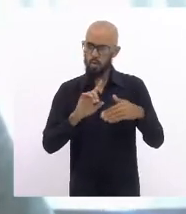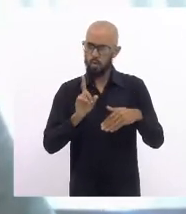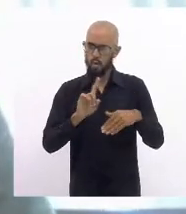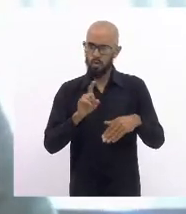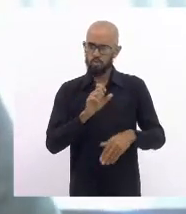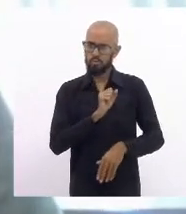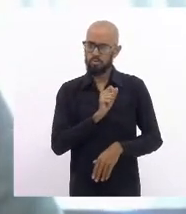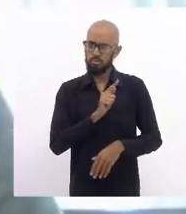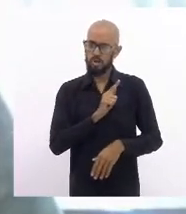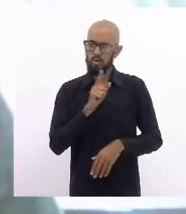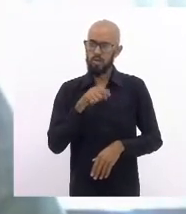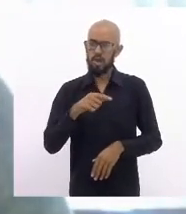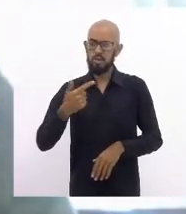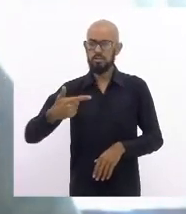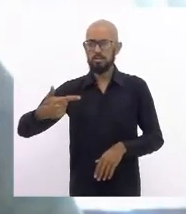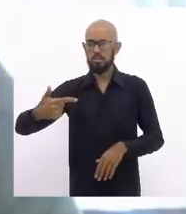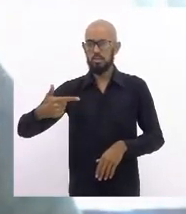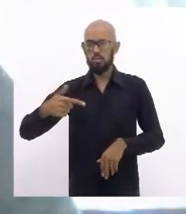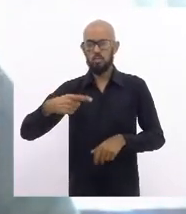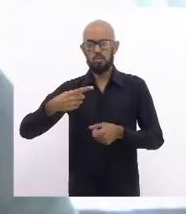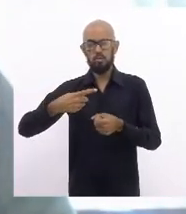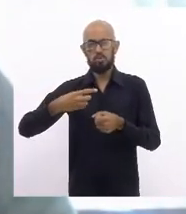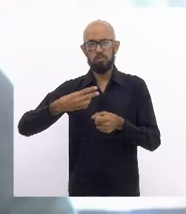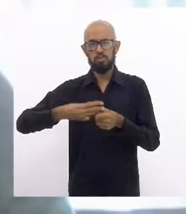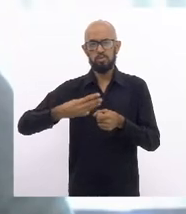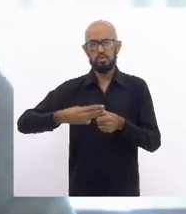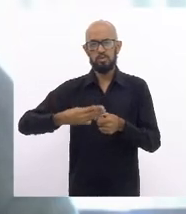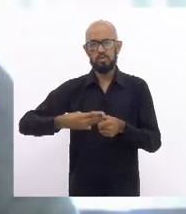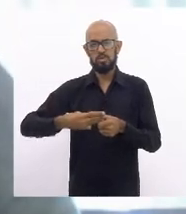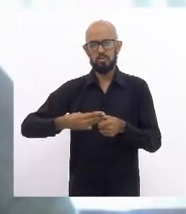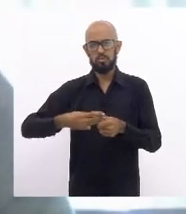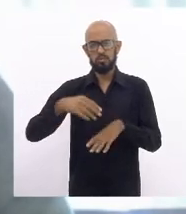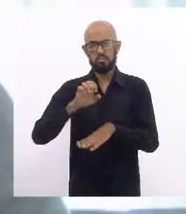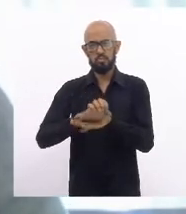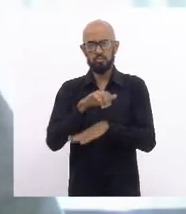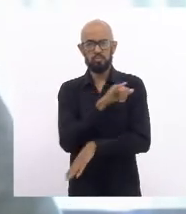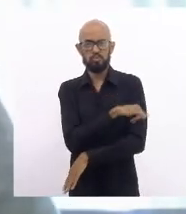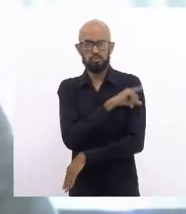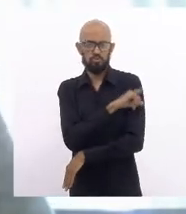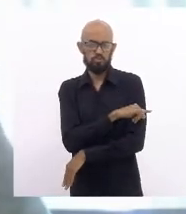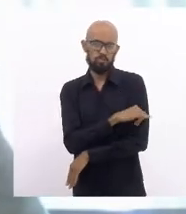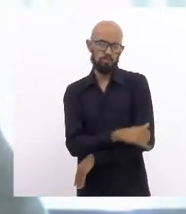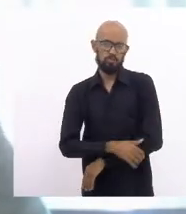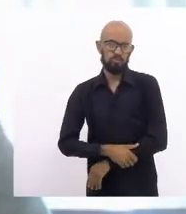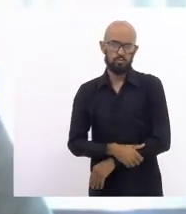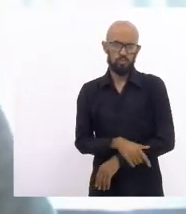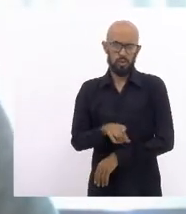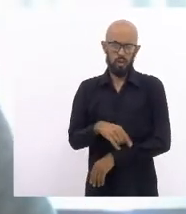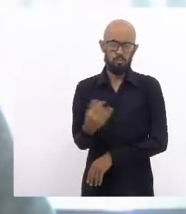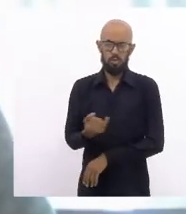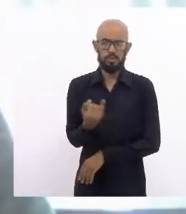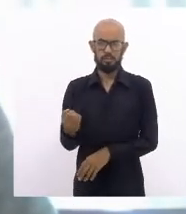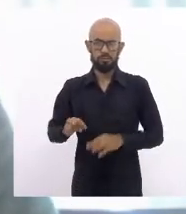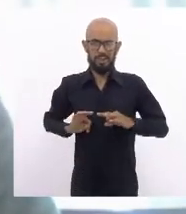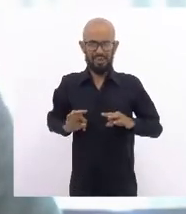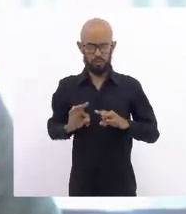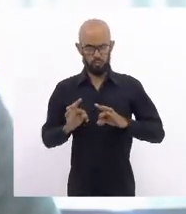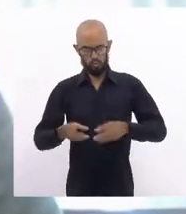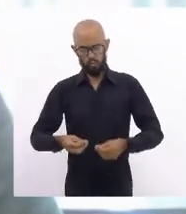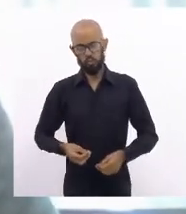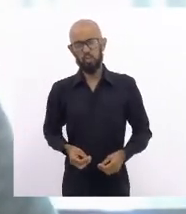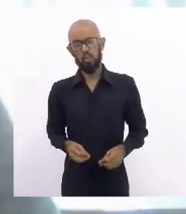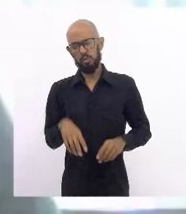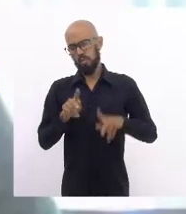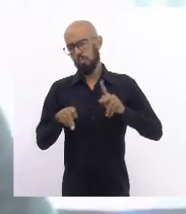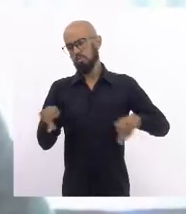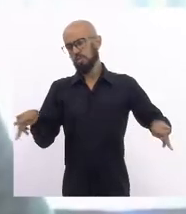segunda maior cidade do Estado. É uma cidade que é importante para toda a população fluminense. É uma cidade fundamental e é